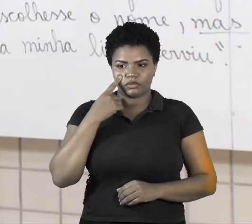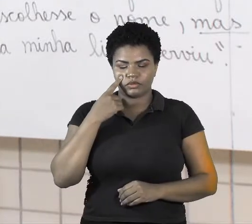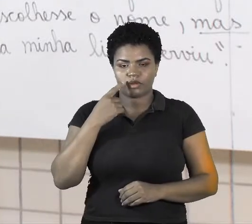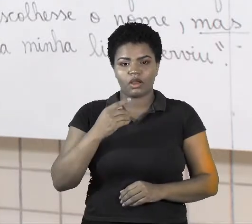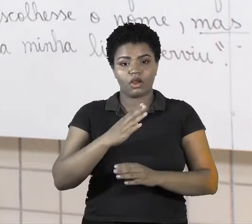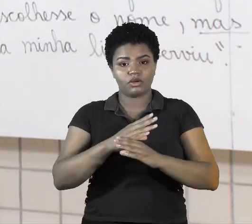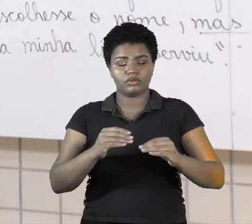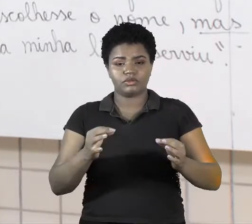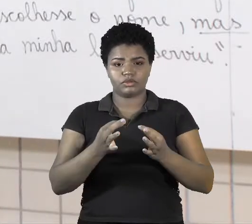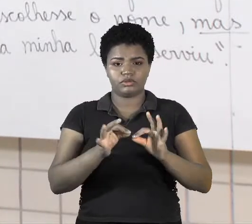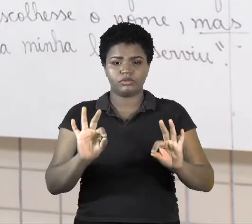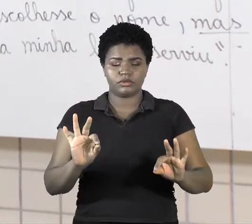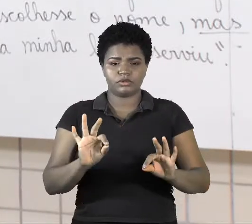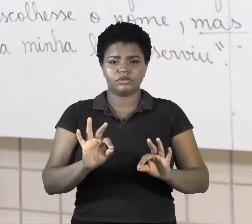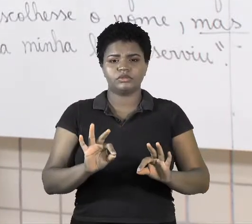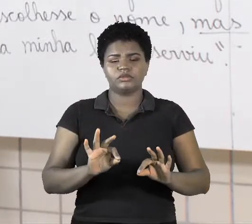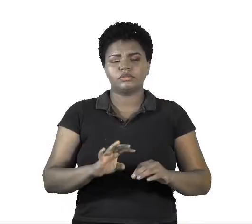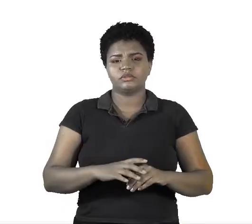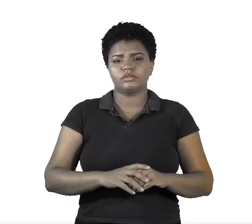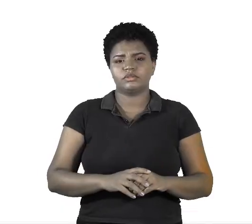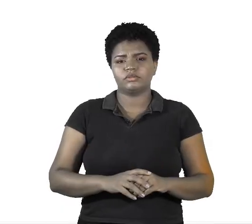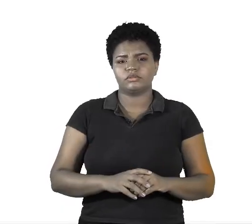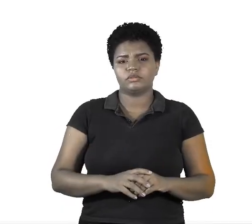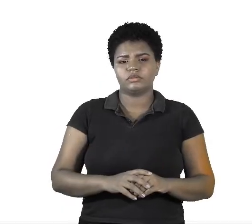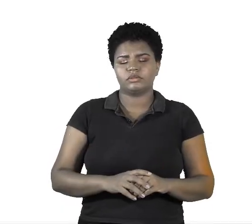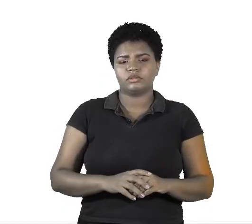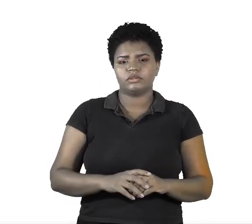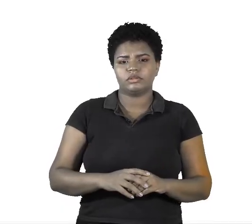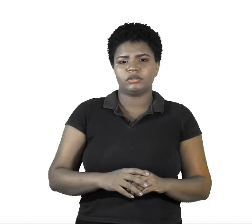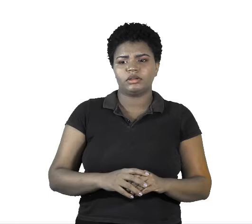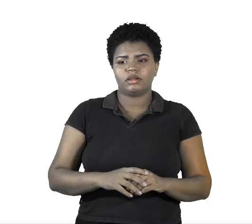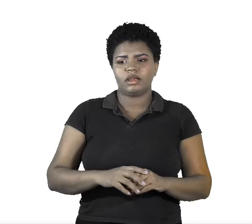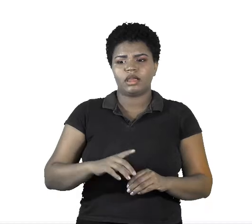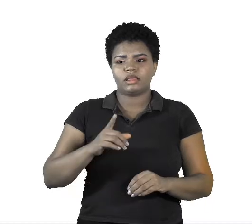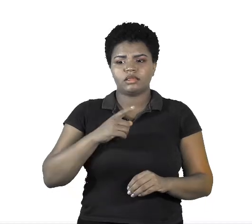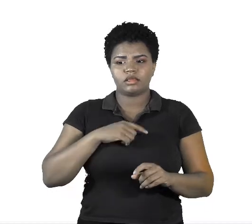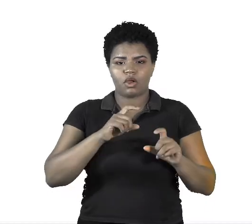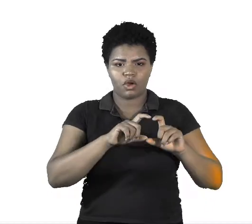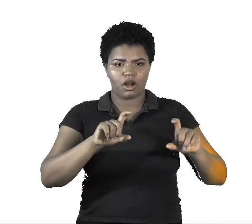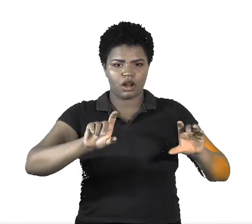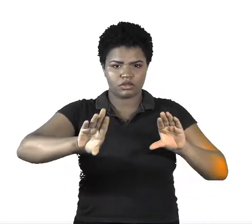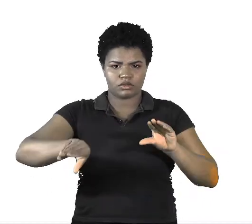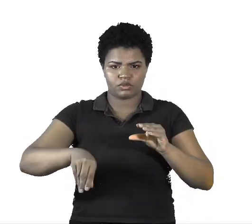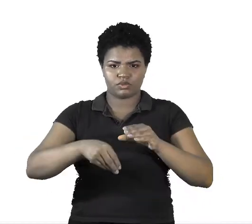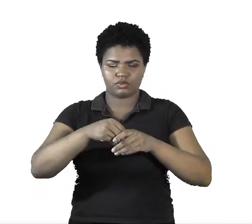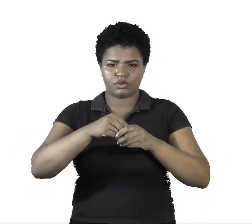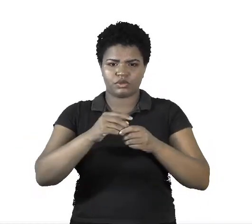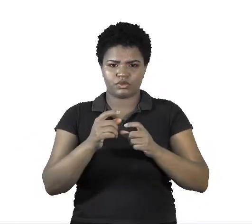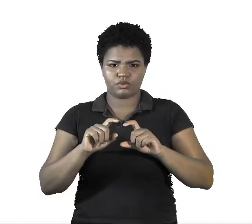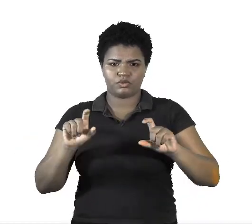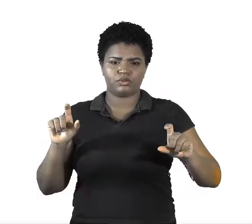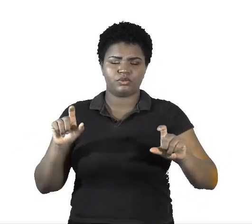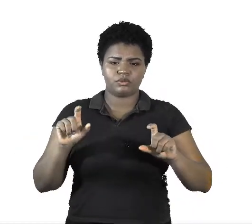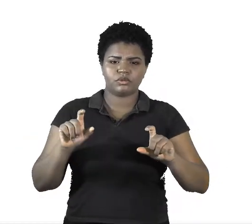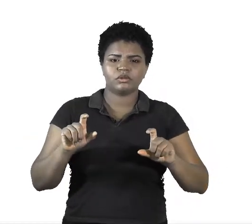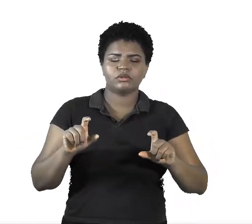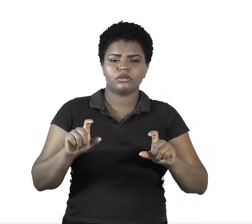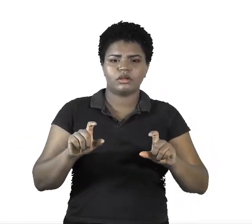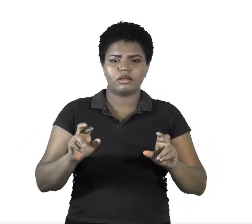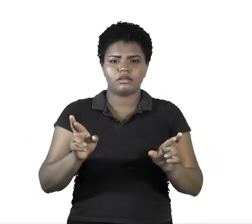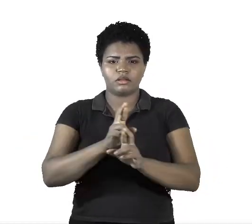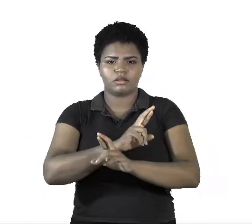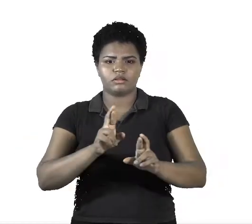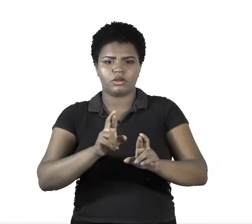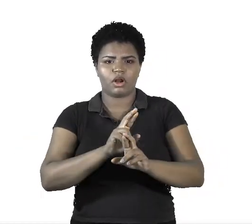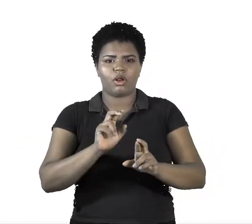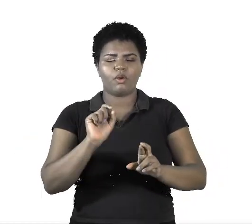conjunções subordinativas, elas inserem uma oração na outra e estabelecendo entre elas uma relação de